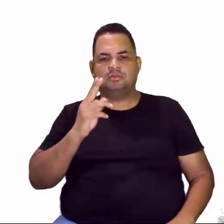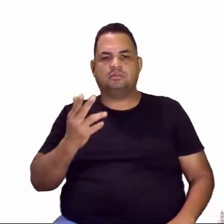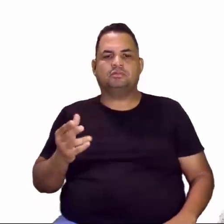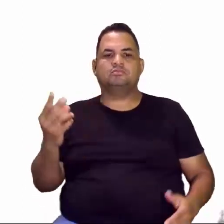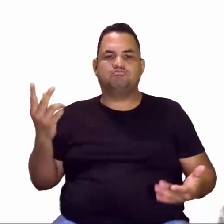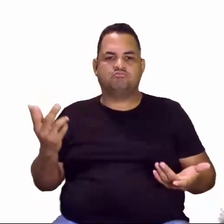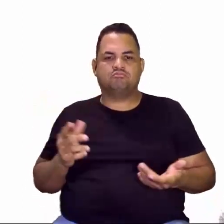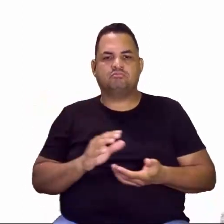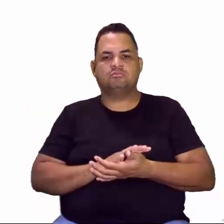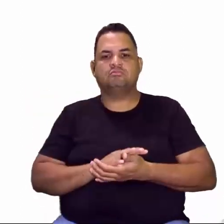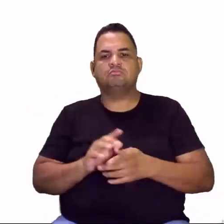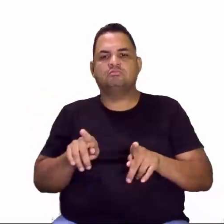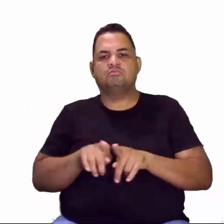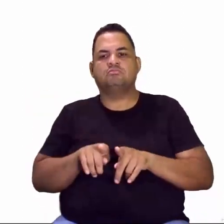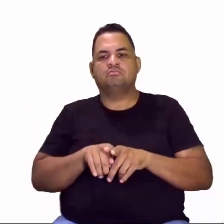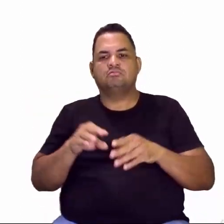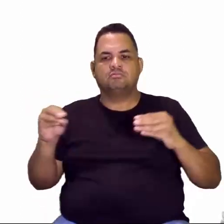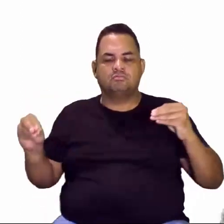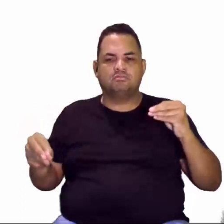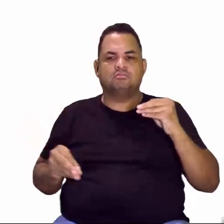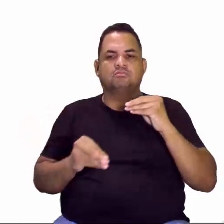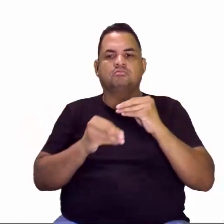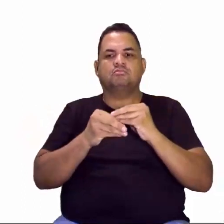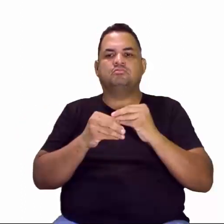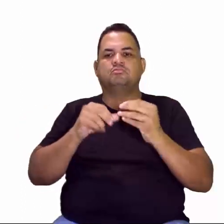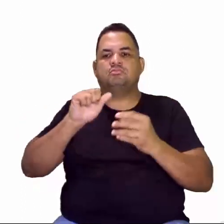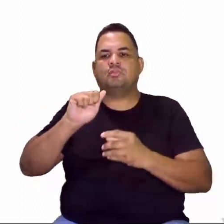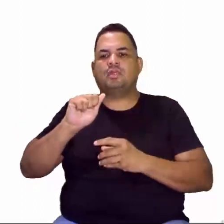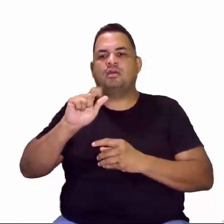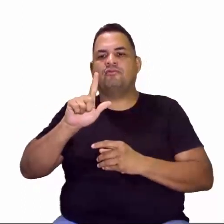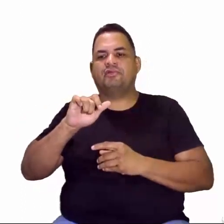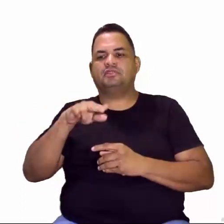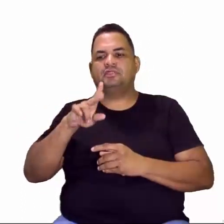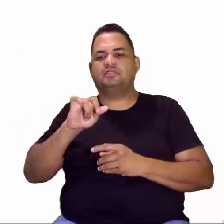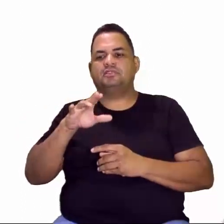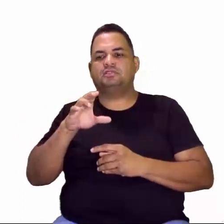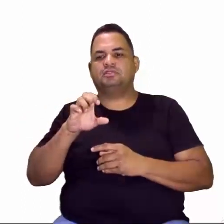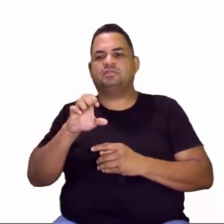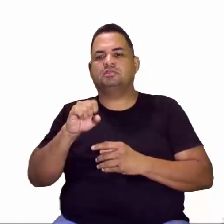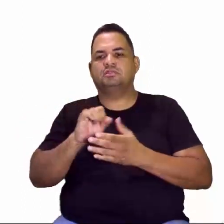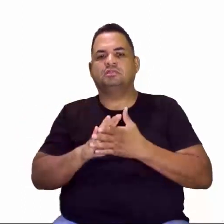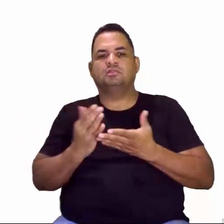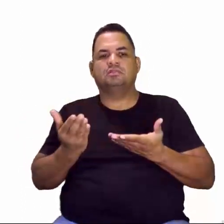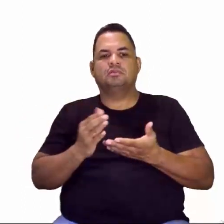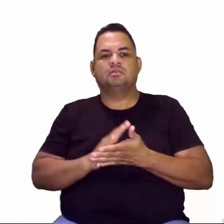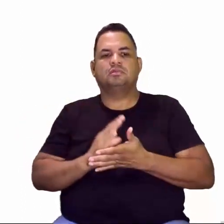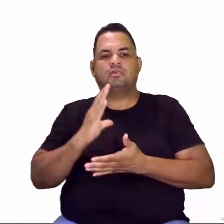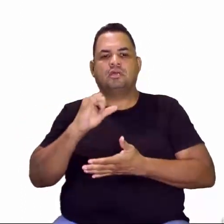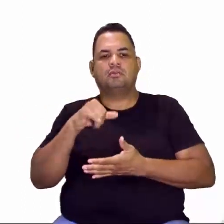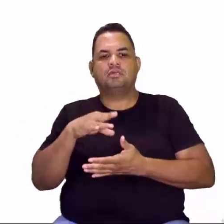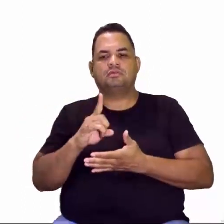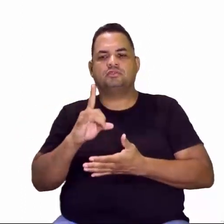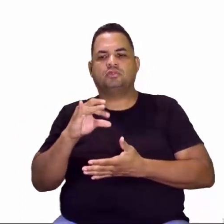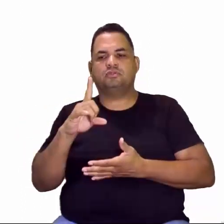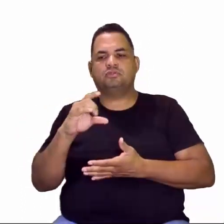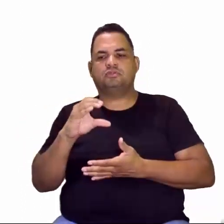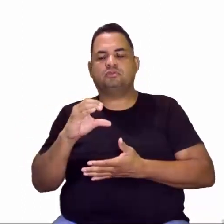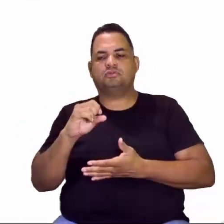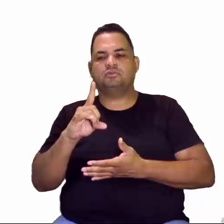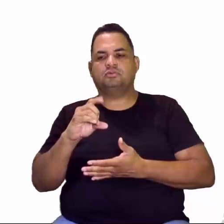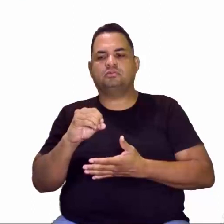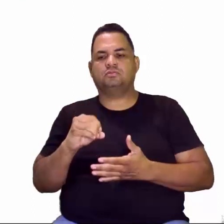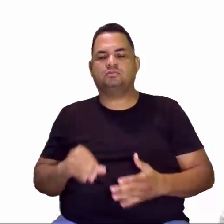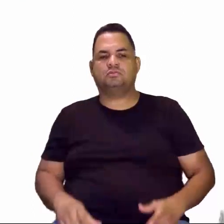esse processo, também são adicionados alvejantes como o carbonato de